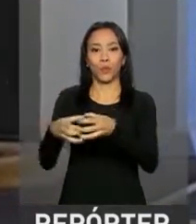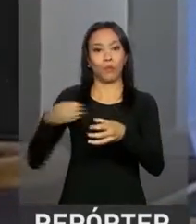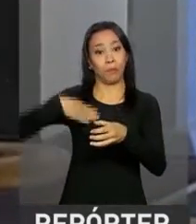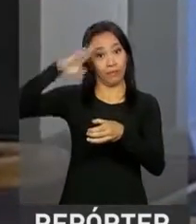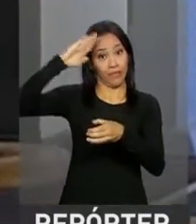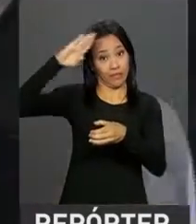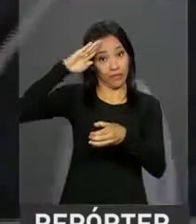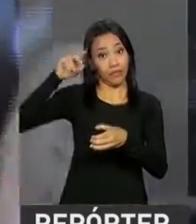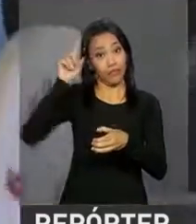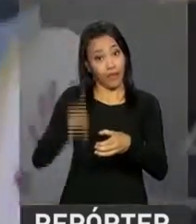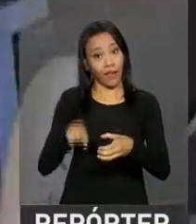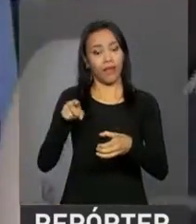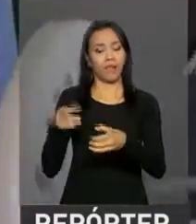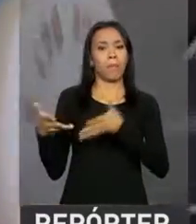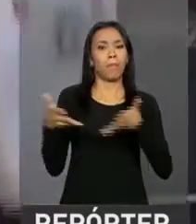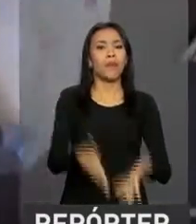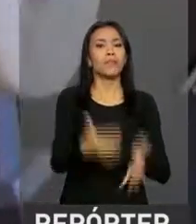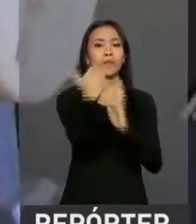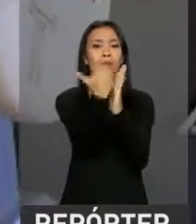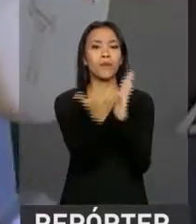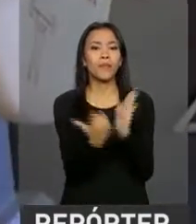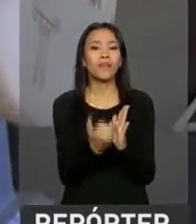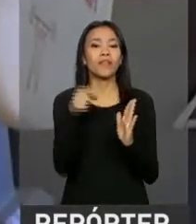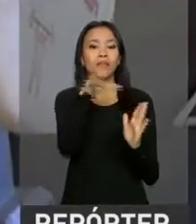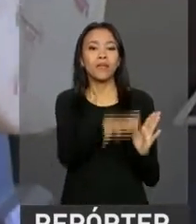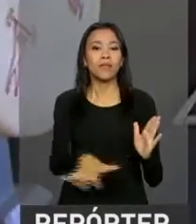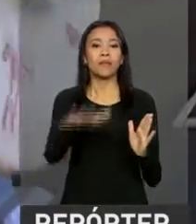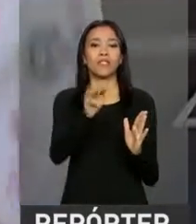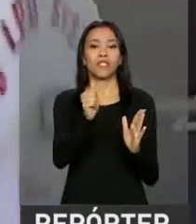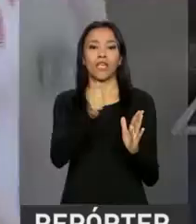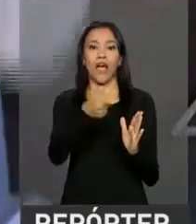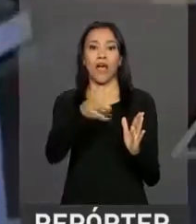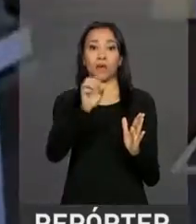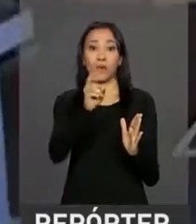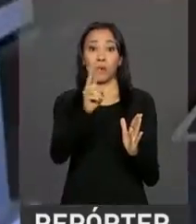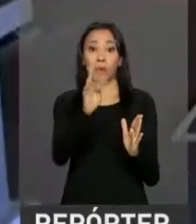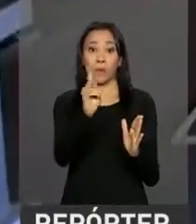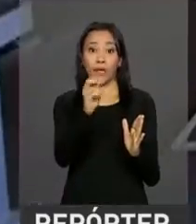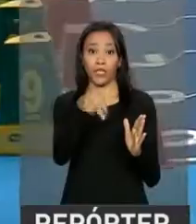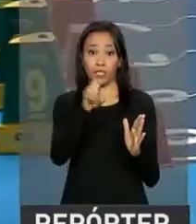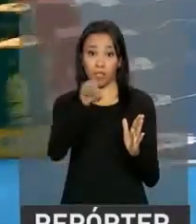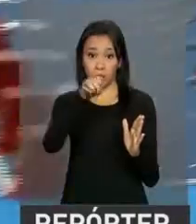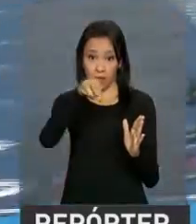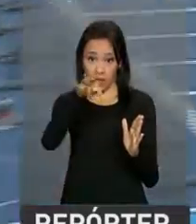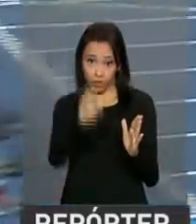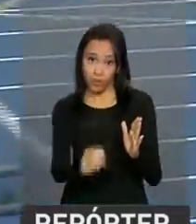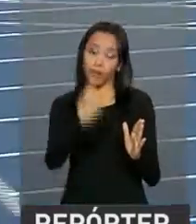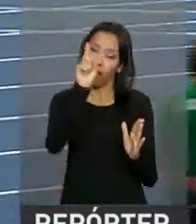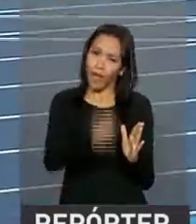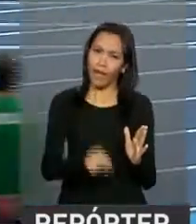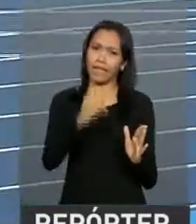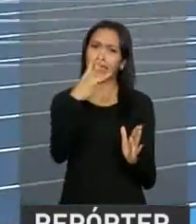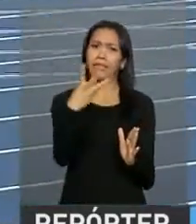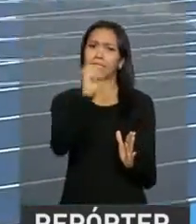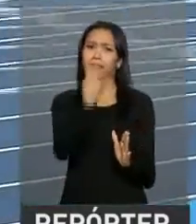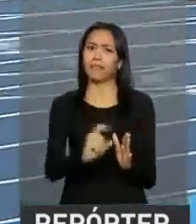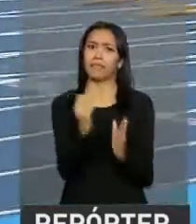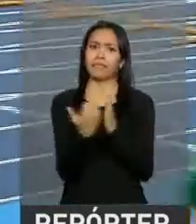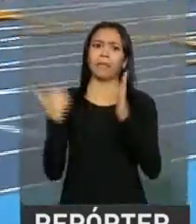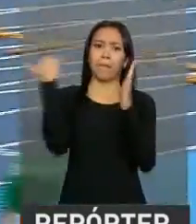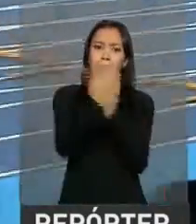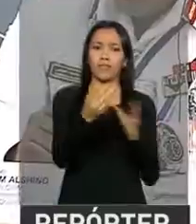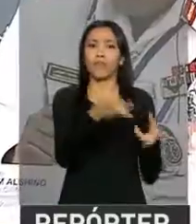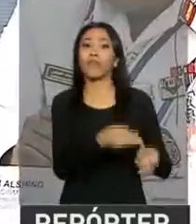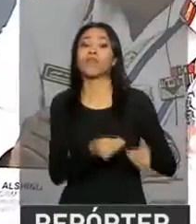parte do programa de alto rendimento das forças armadas o número é quase três vezes maior que o enviado a londres nas olimpíadas de